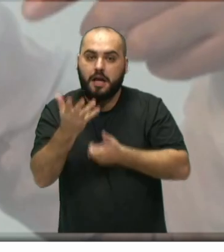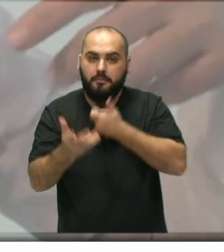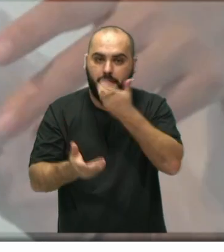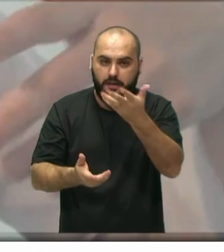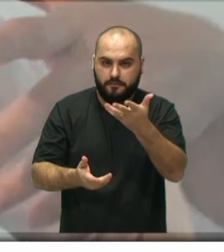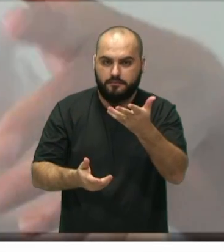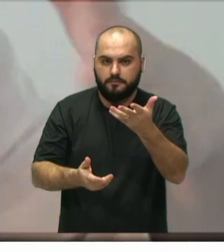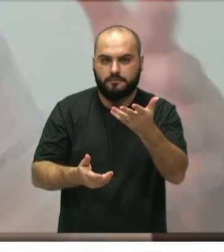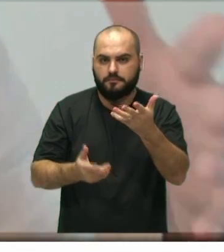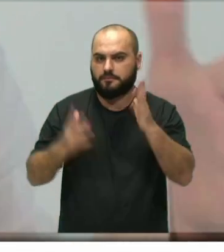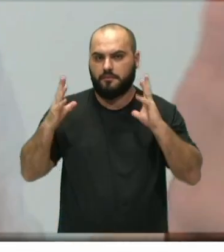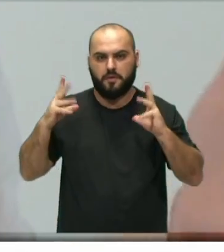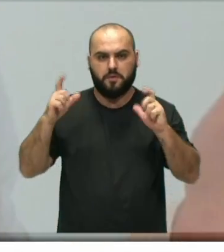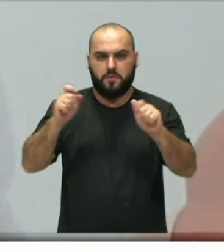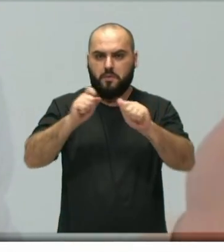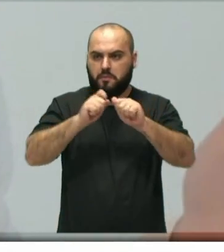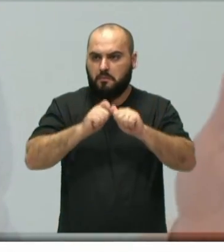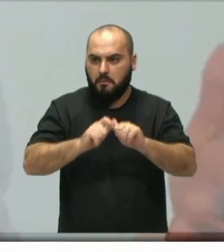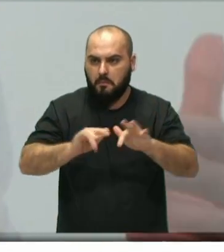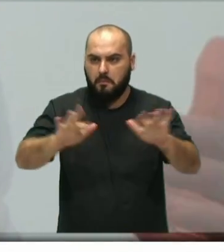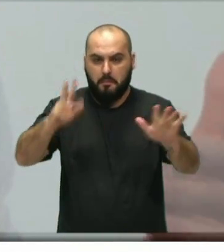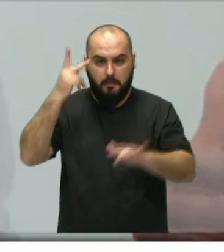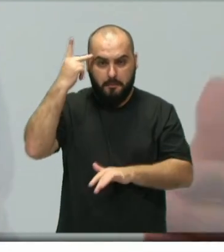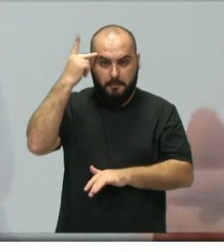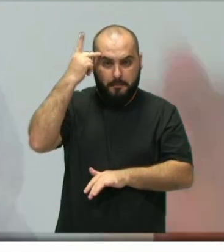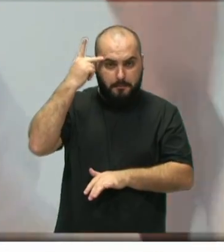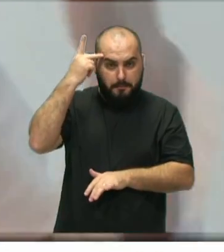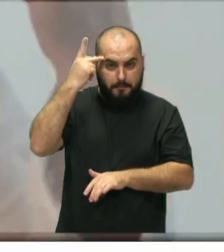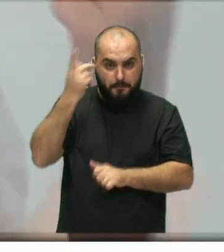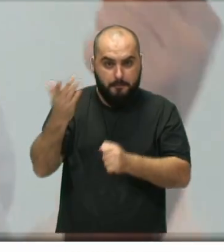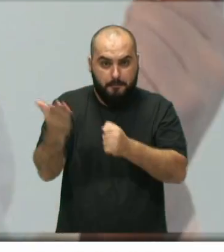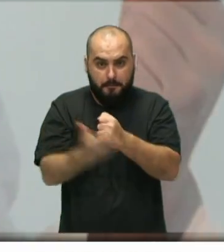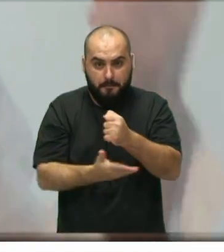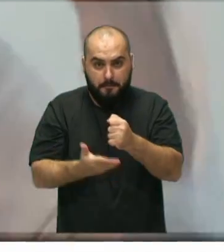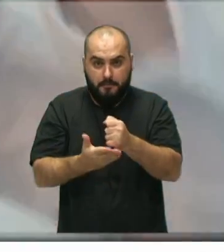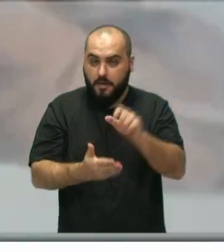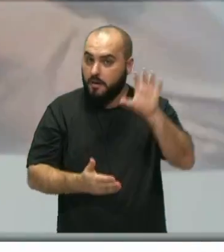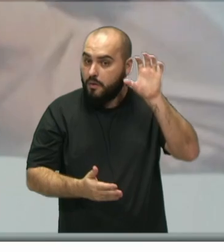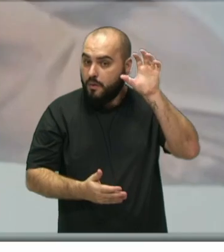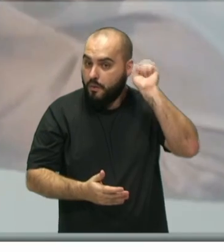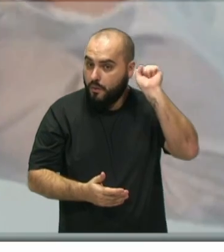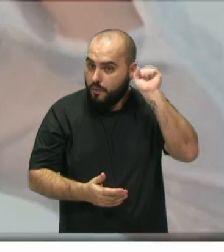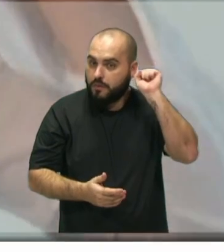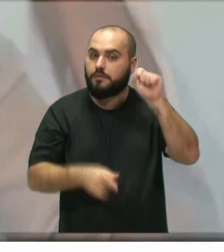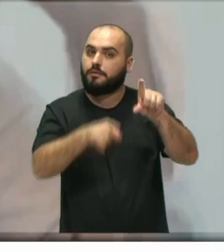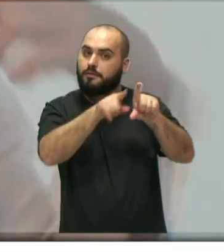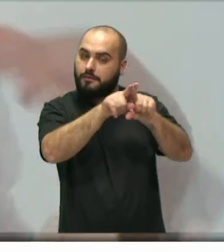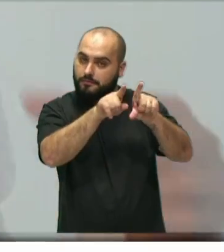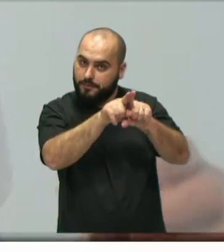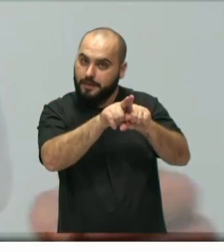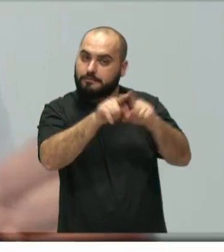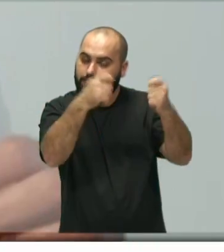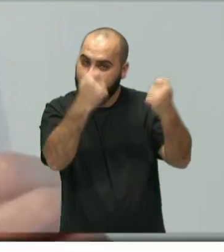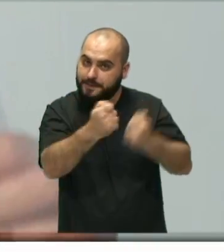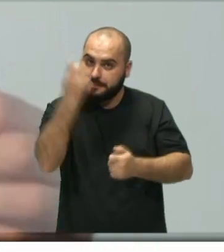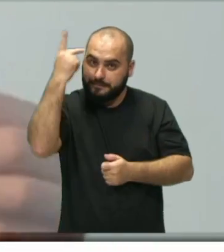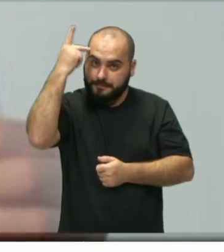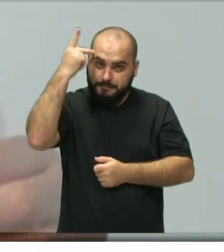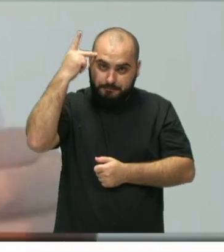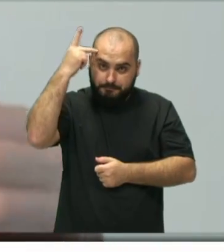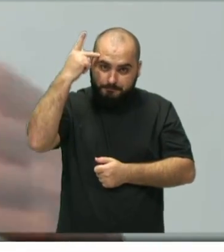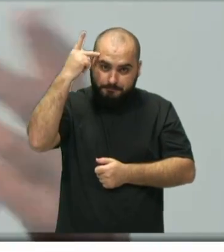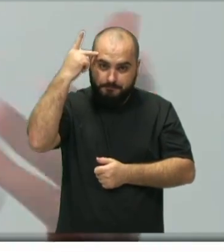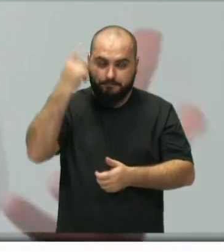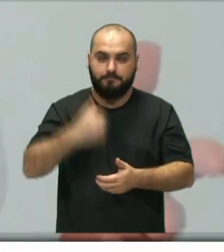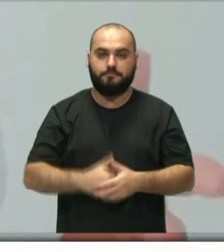que perpassa aí pela psicologia, né, fundamental, a escuta é fundamental na psicologia, a escuta